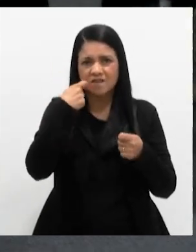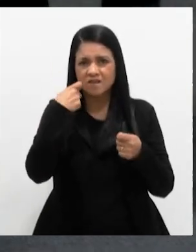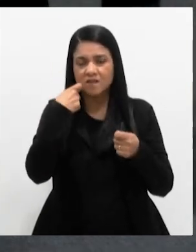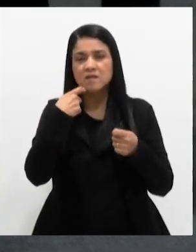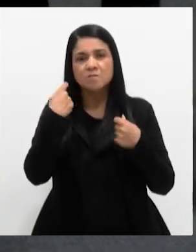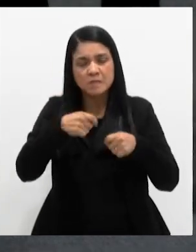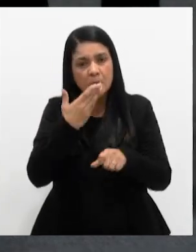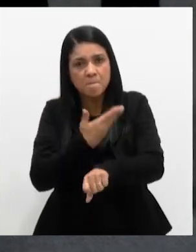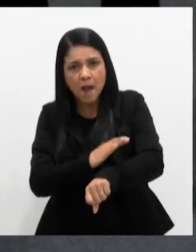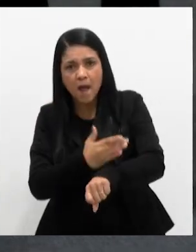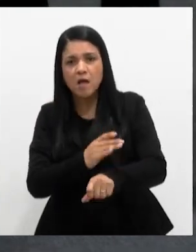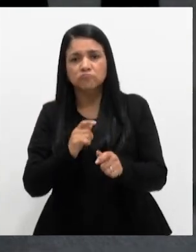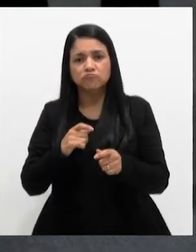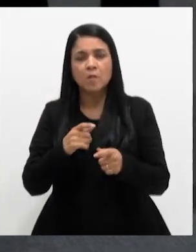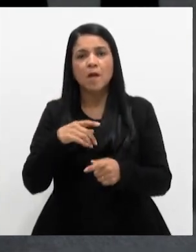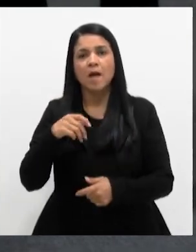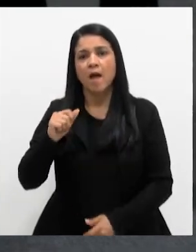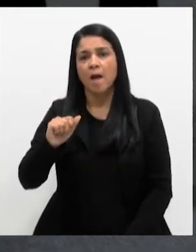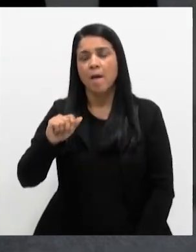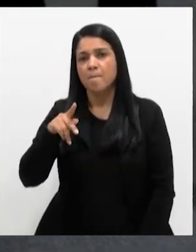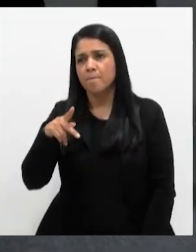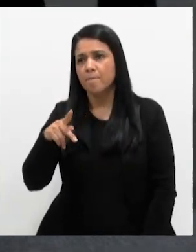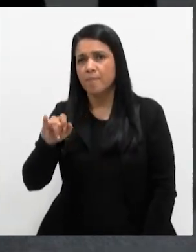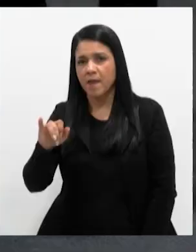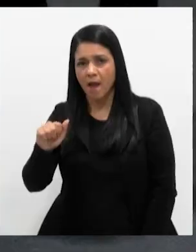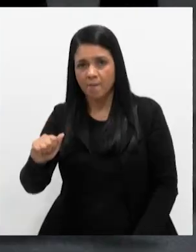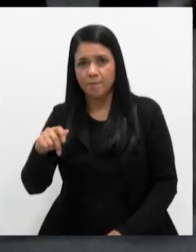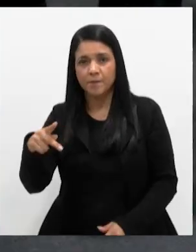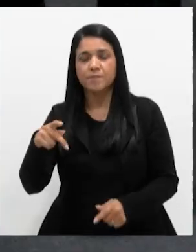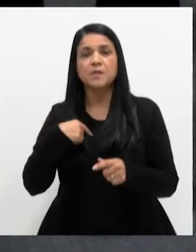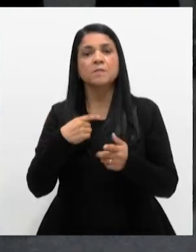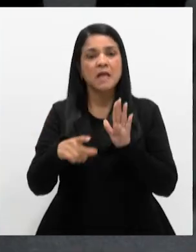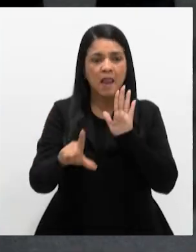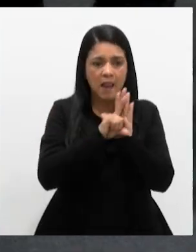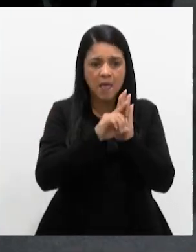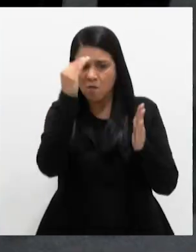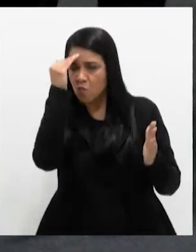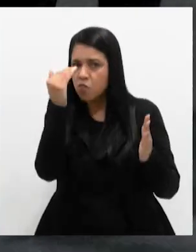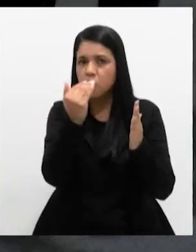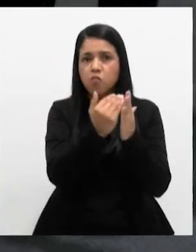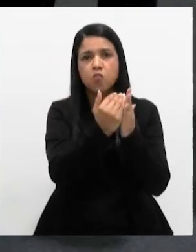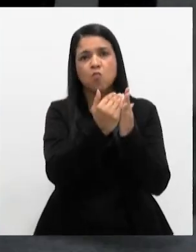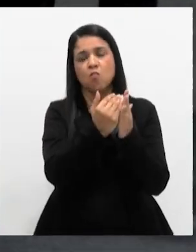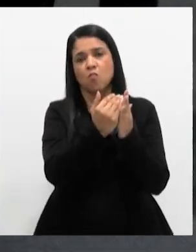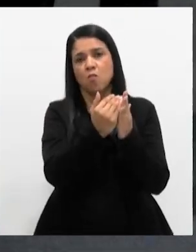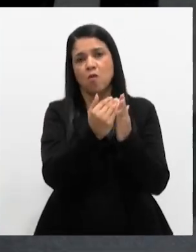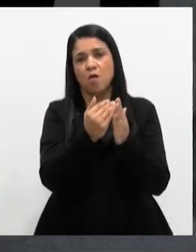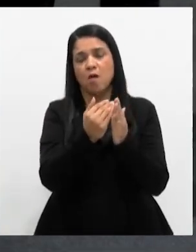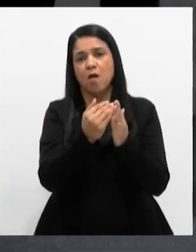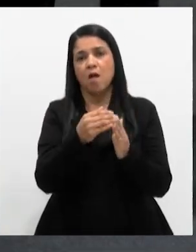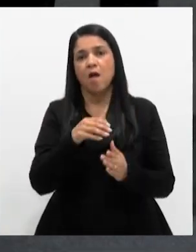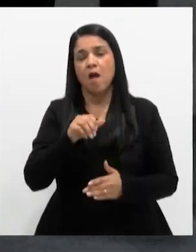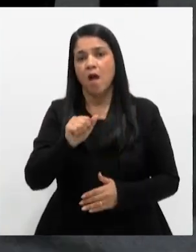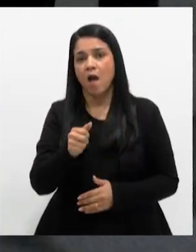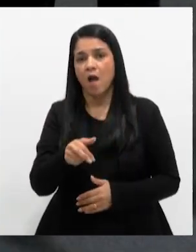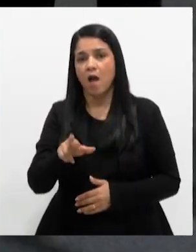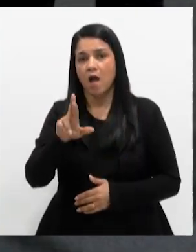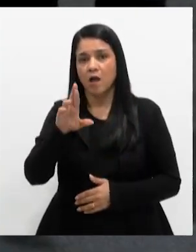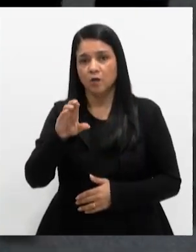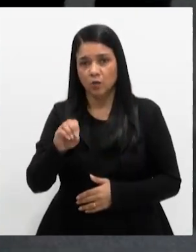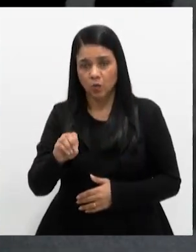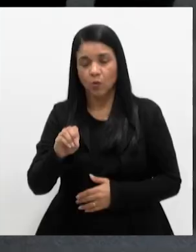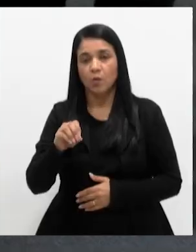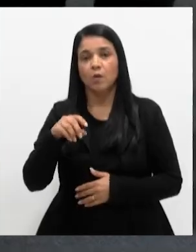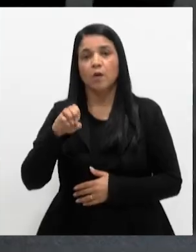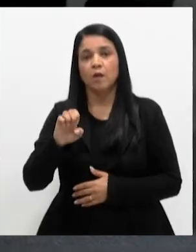a PEAPO. Tem que cumprir a lei que destina recursos para a agroecologia. Então, a gente fez um conjunto de emendas para